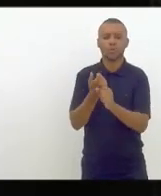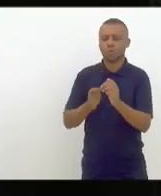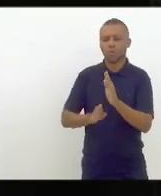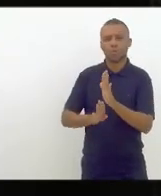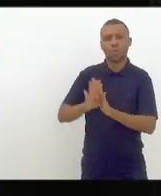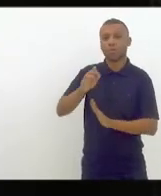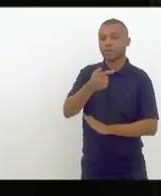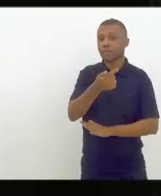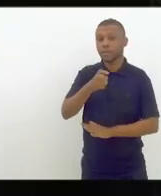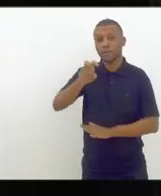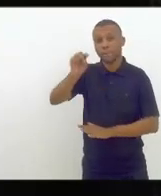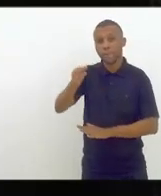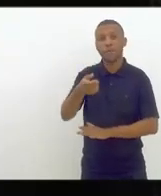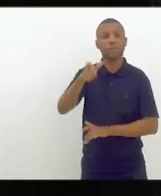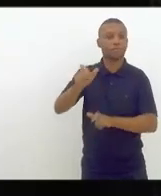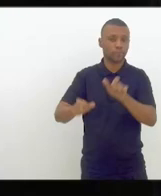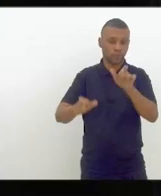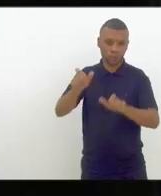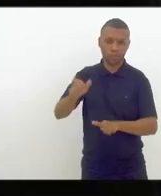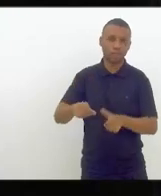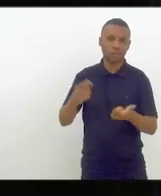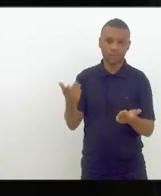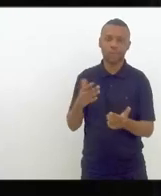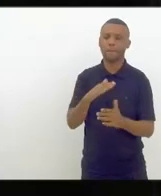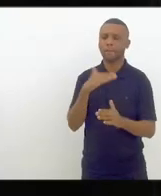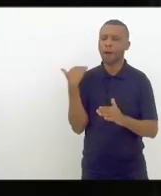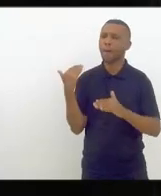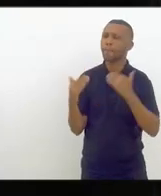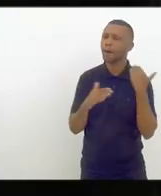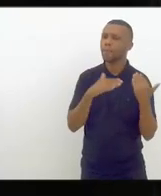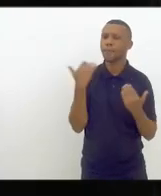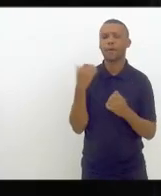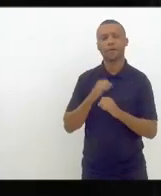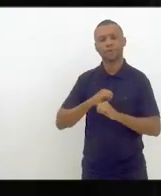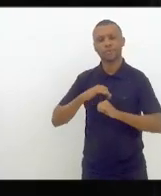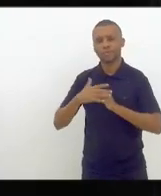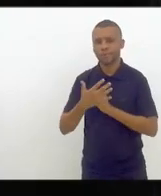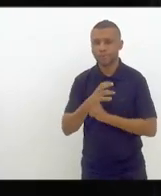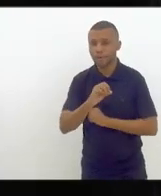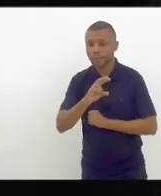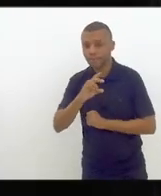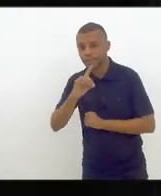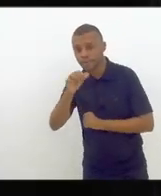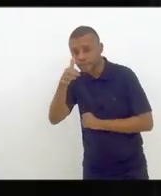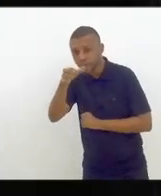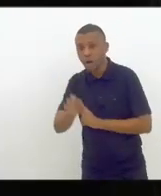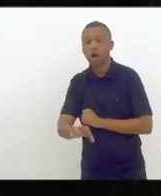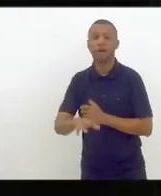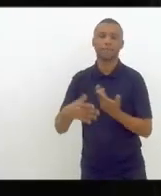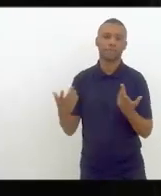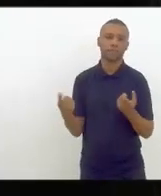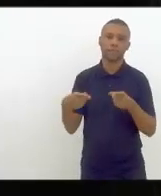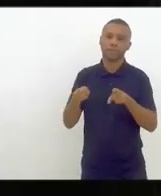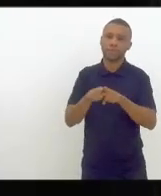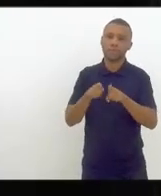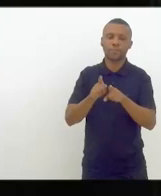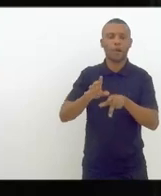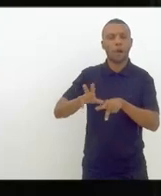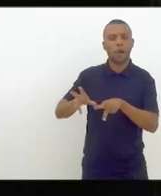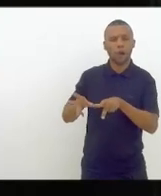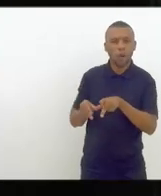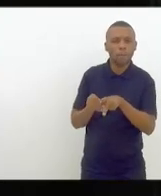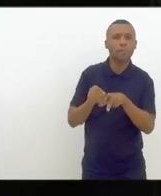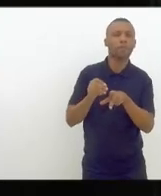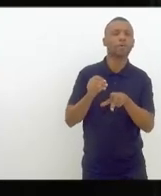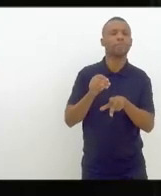mil pessoas que padeceram com a Covid-19 pelo negacionismo e também pela corrupção na saúde